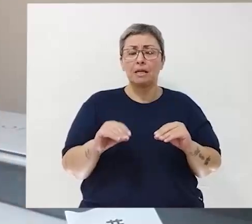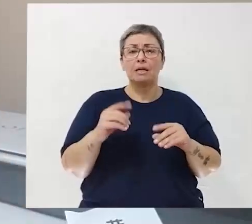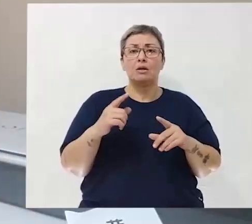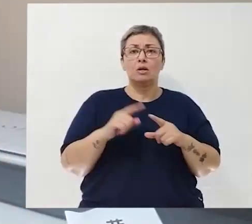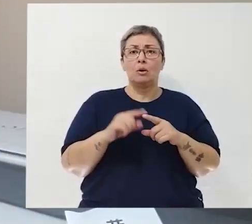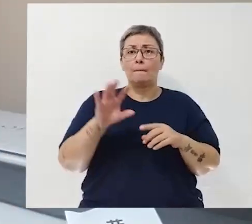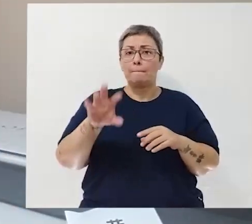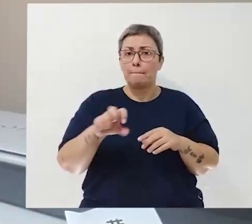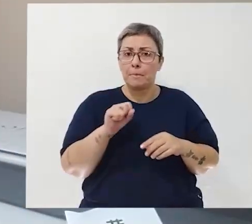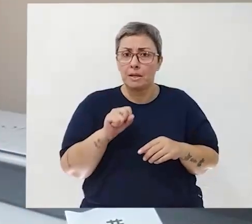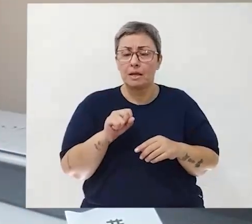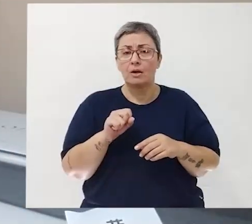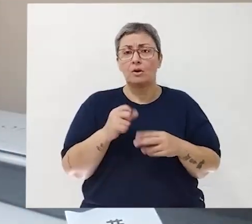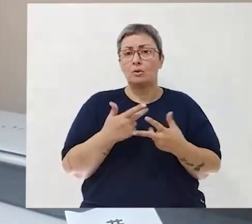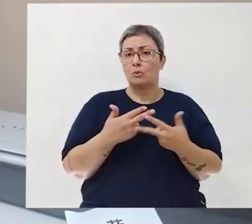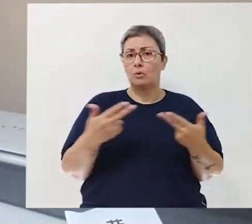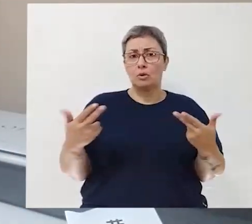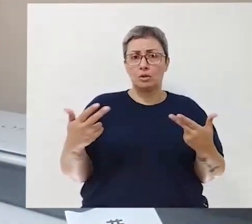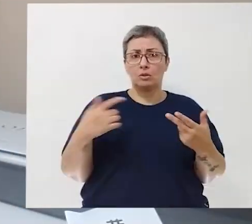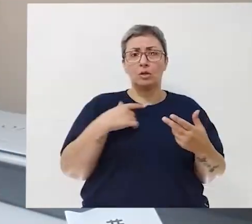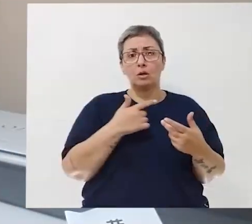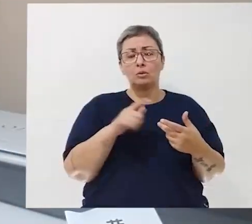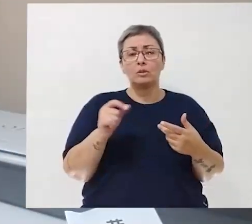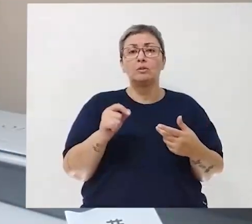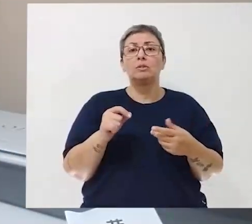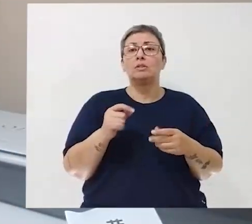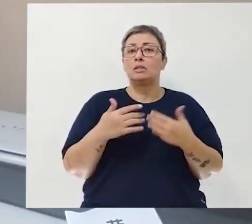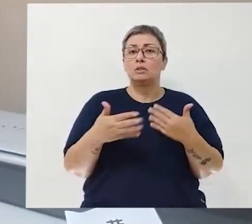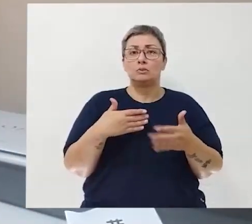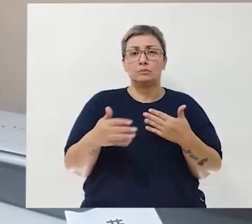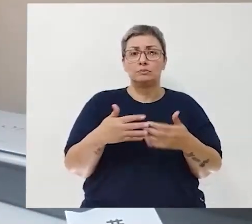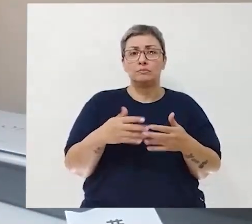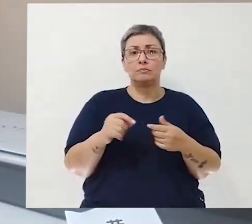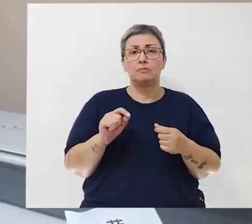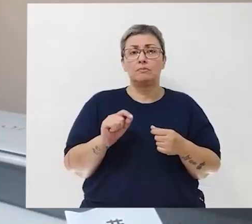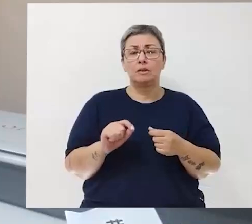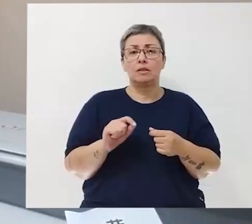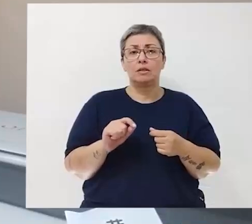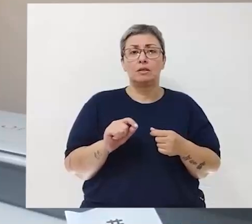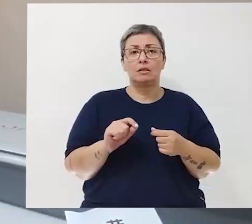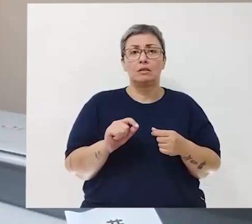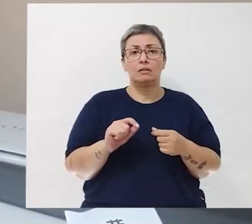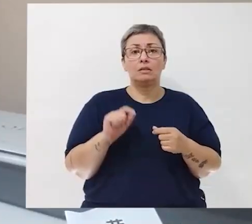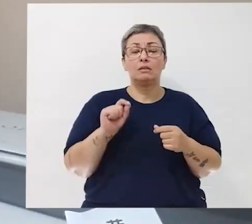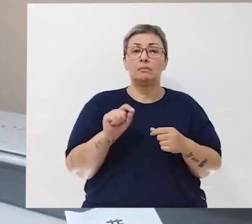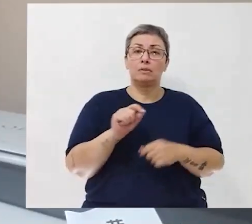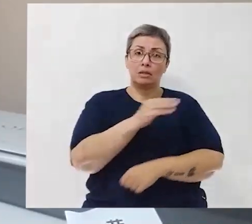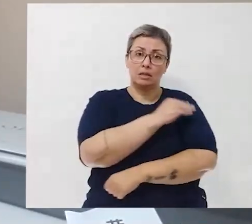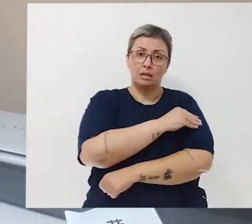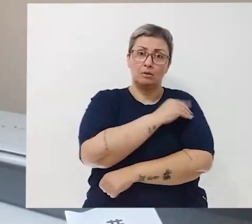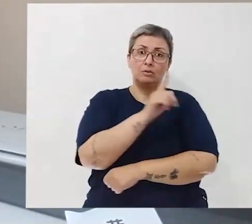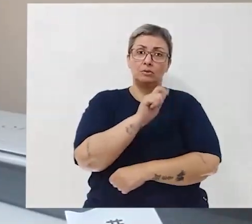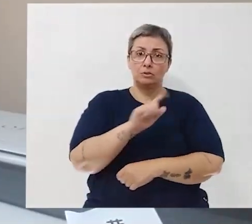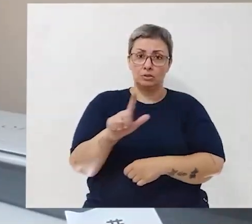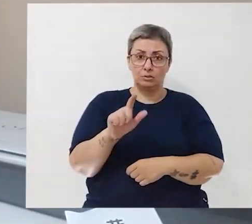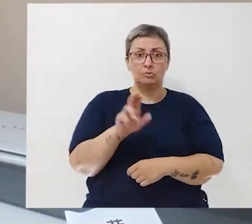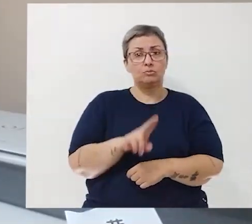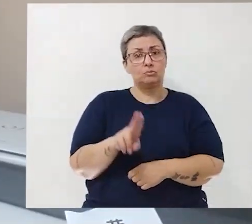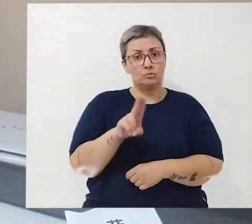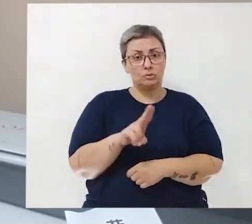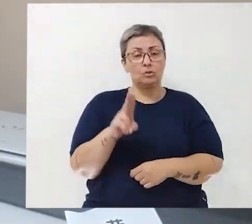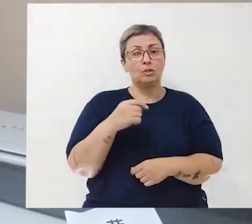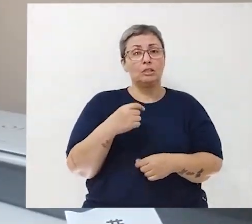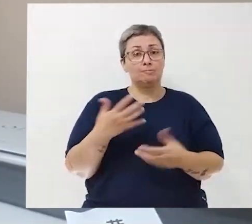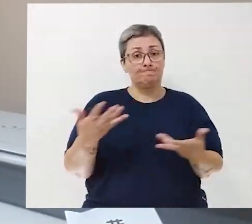coisa, pegar alguma coisa de alguém, uma outra coisa, qualquer coisa que seja, use álcool gel, tá?